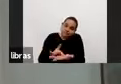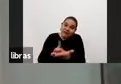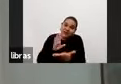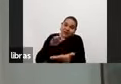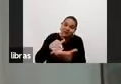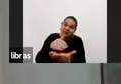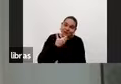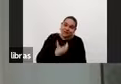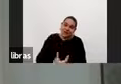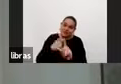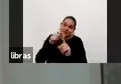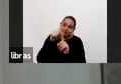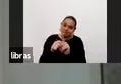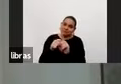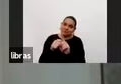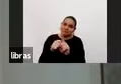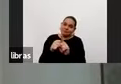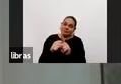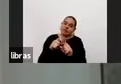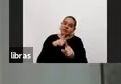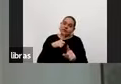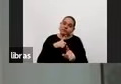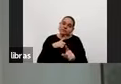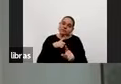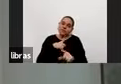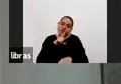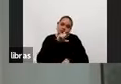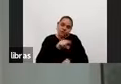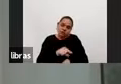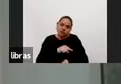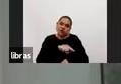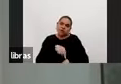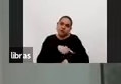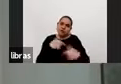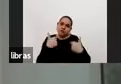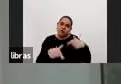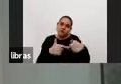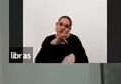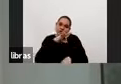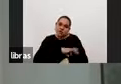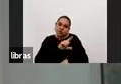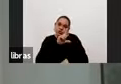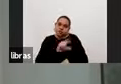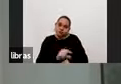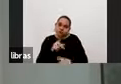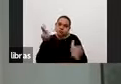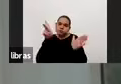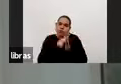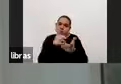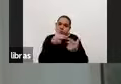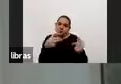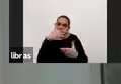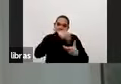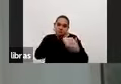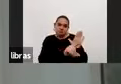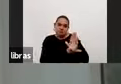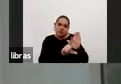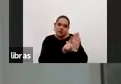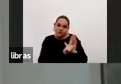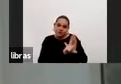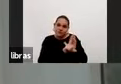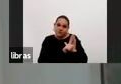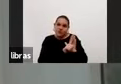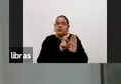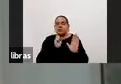redução da jornada por dentro do programa, ou seja, com apoio, com uma parte do seguro-desemprego vindo para o trabalhador, ela pode